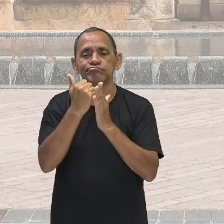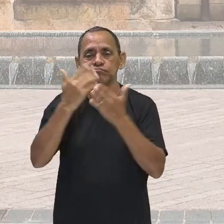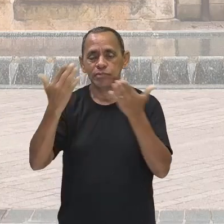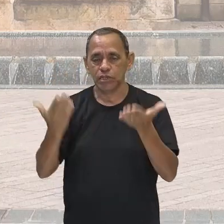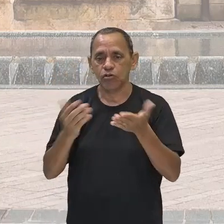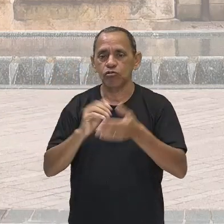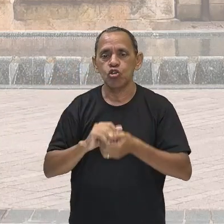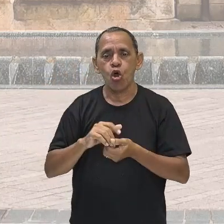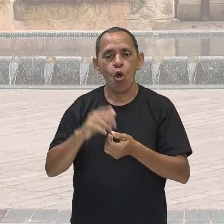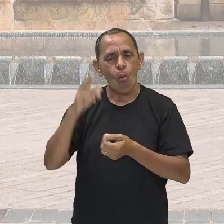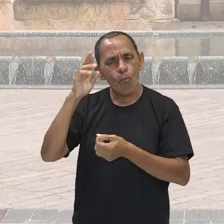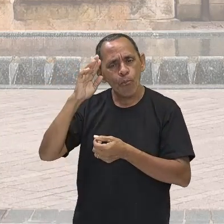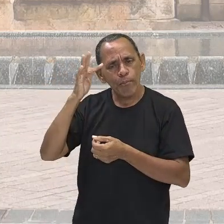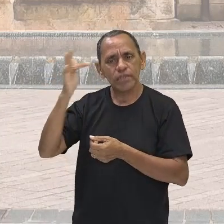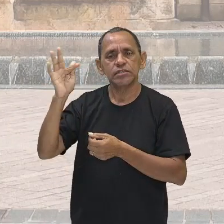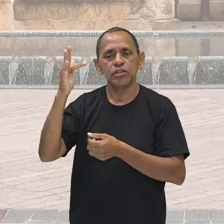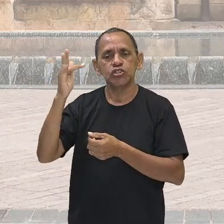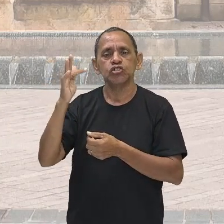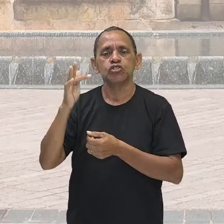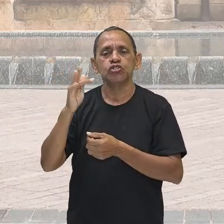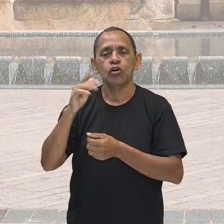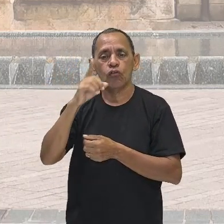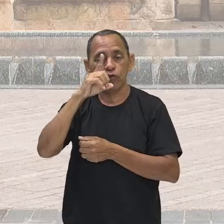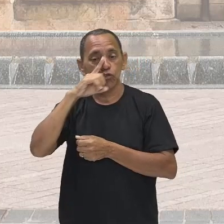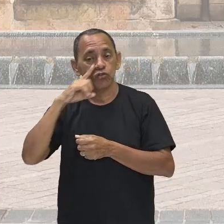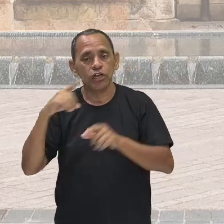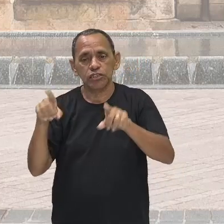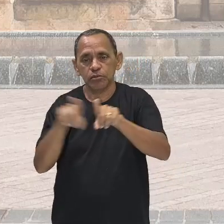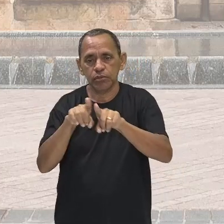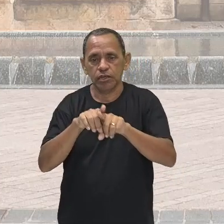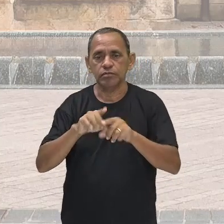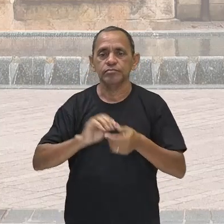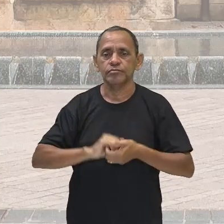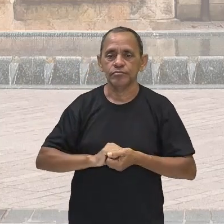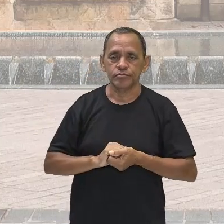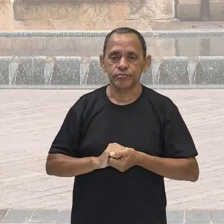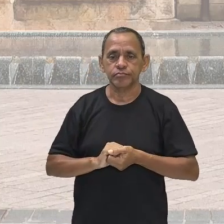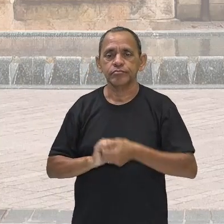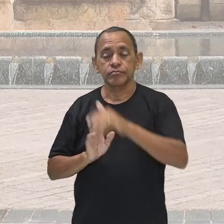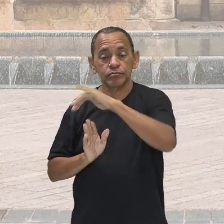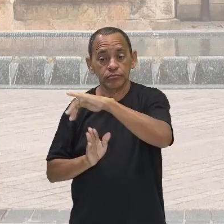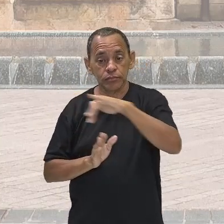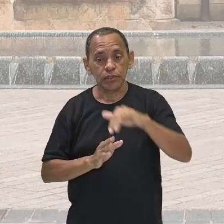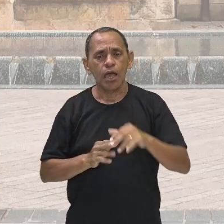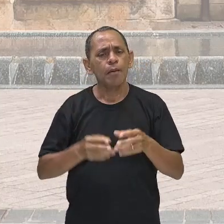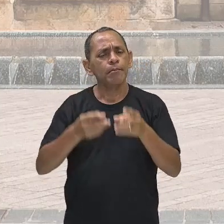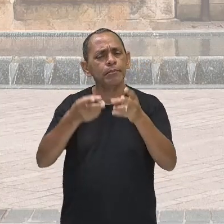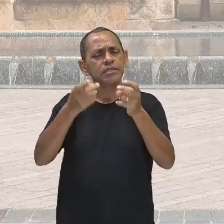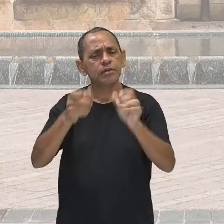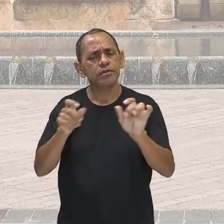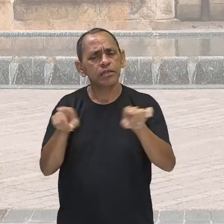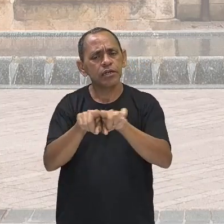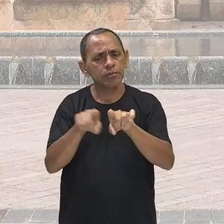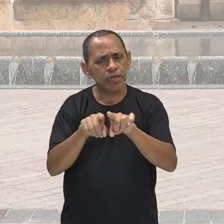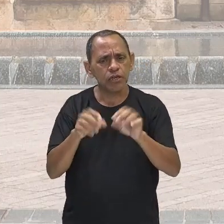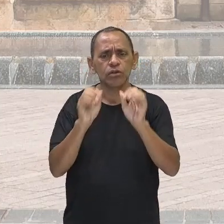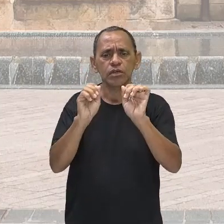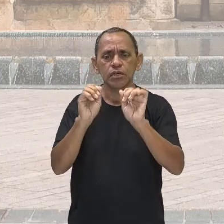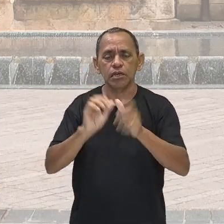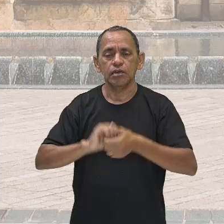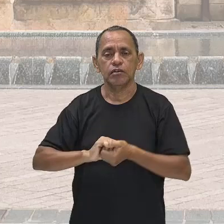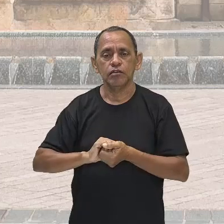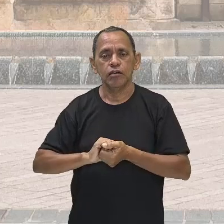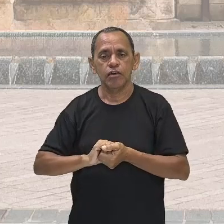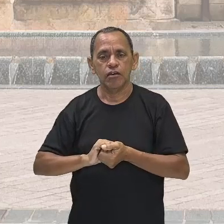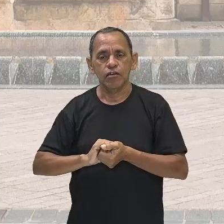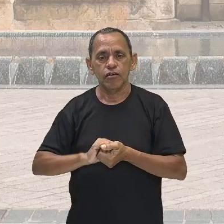a sociedade. Mas nós dissemos também que nem tudo que se faz, nem tudo que se vê é um fato